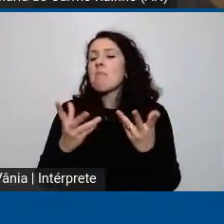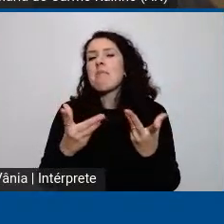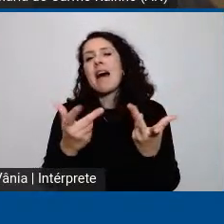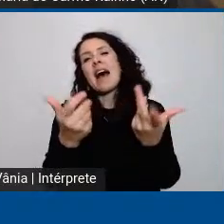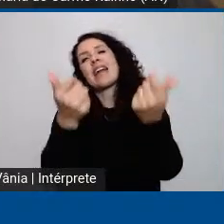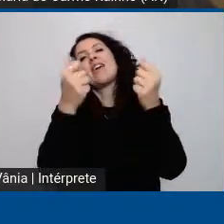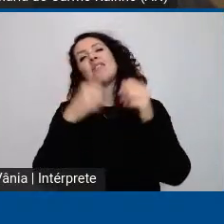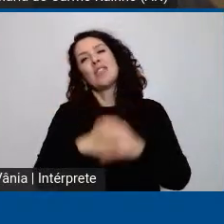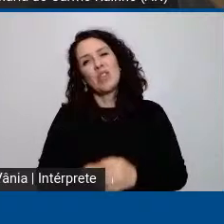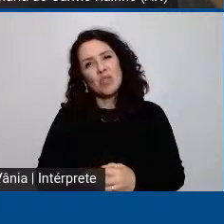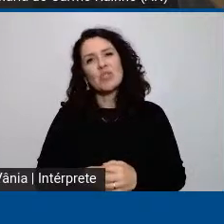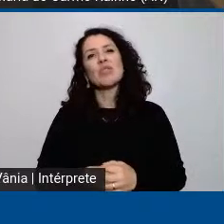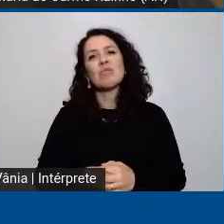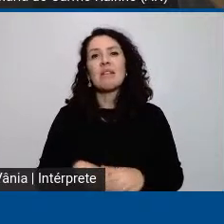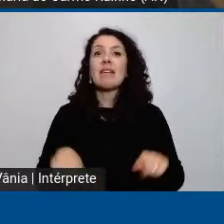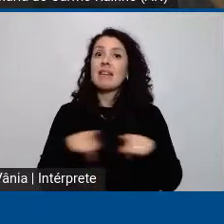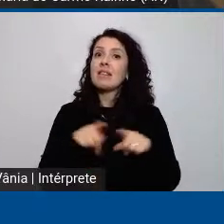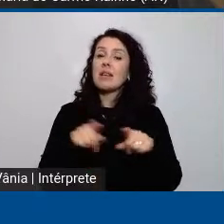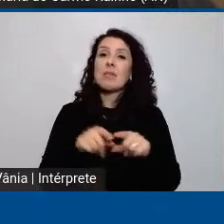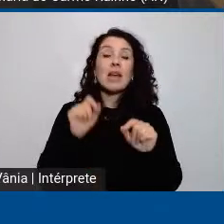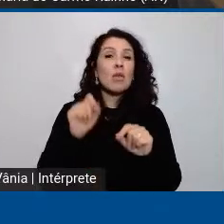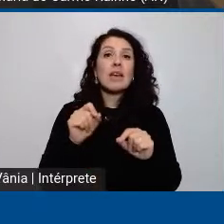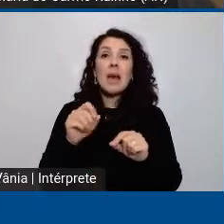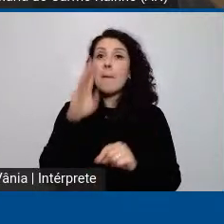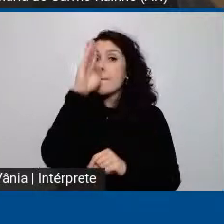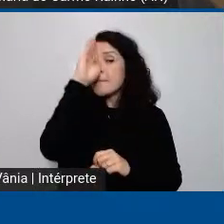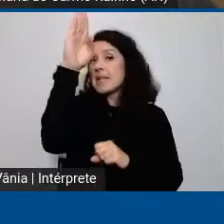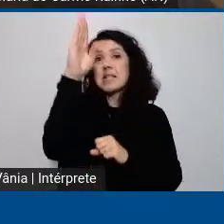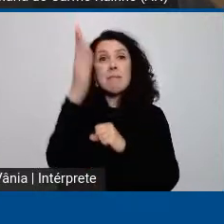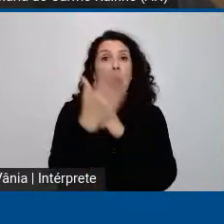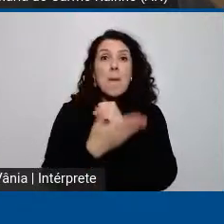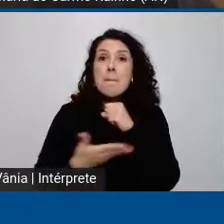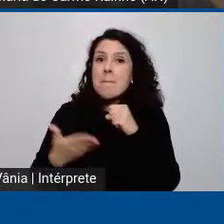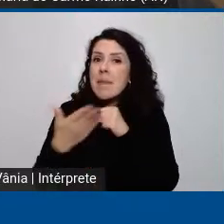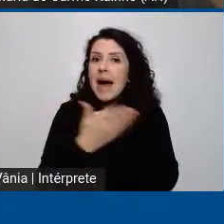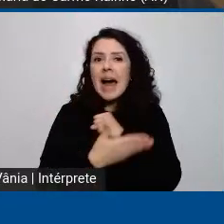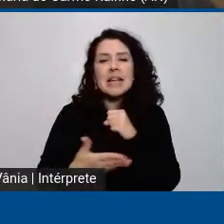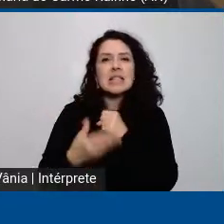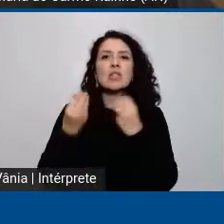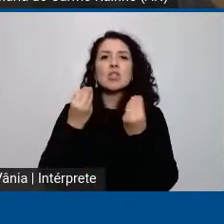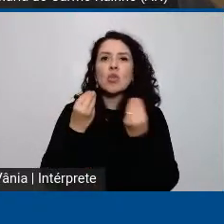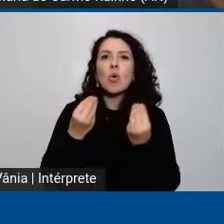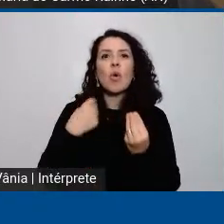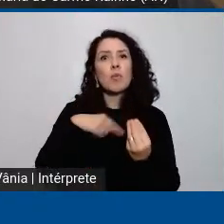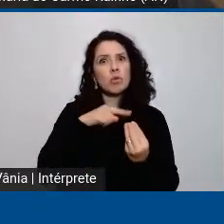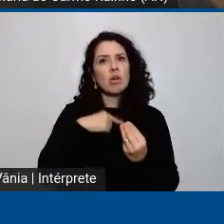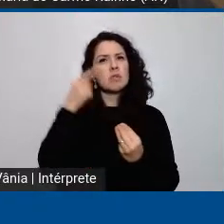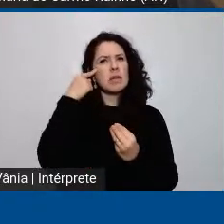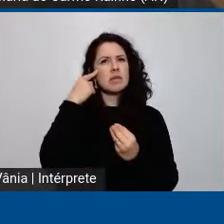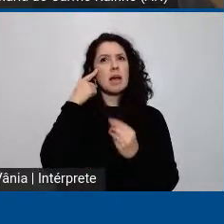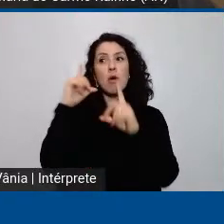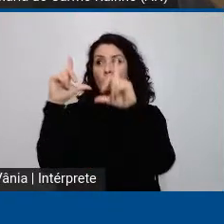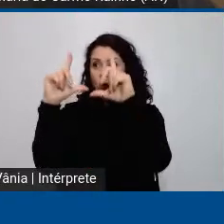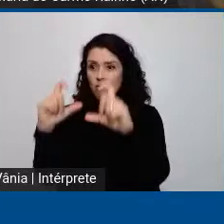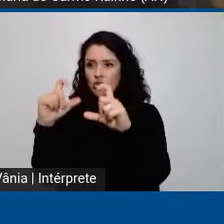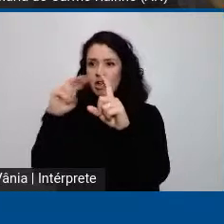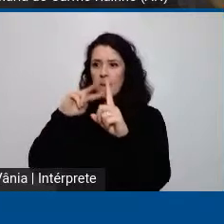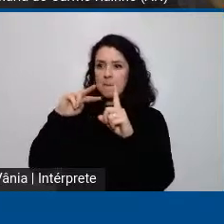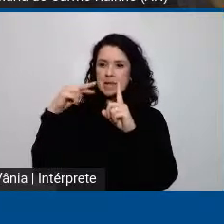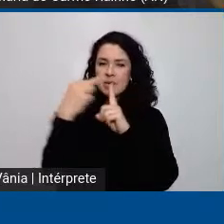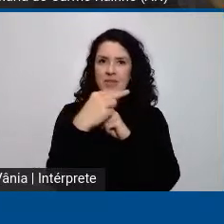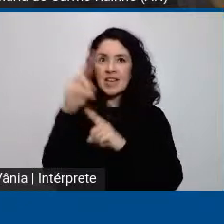e será, a pedra fundamental de uma nova perspectiva de abordagem da história